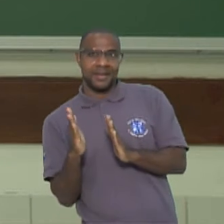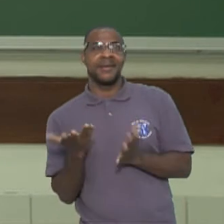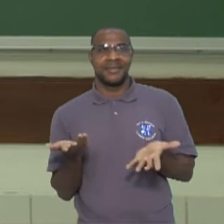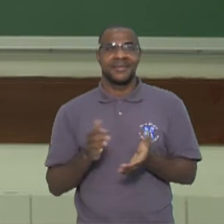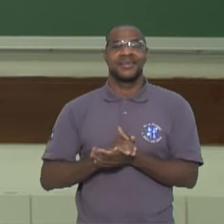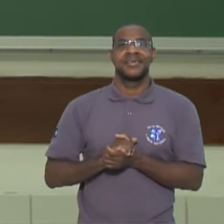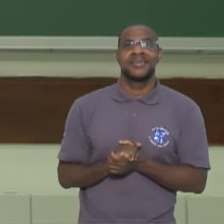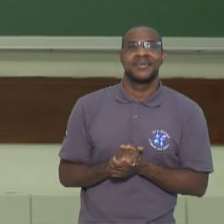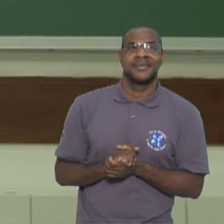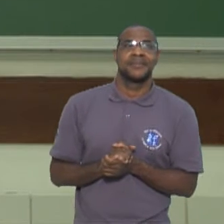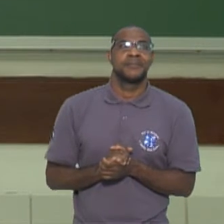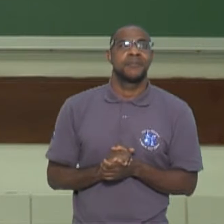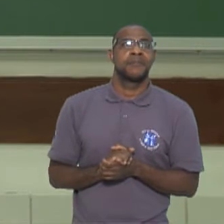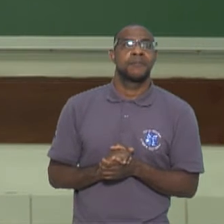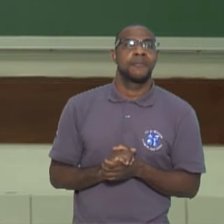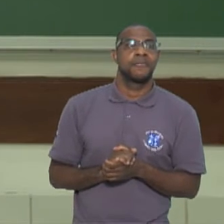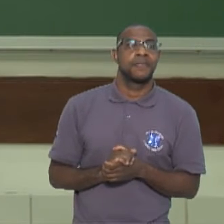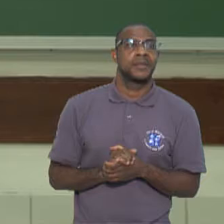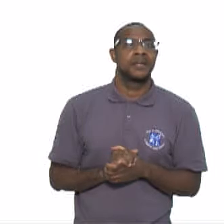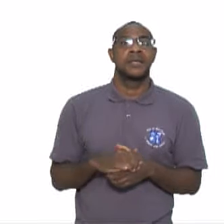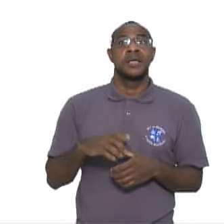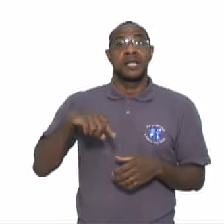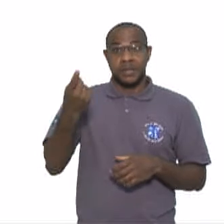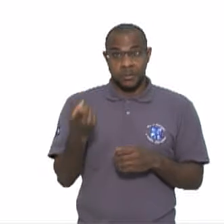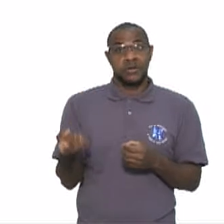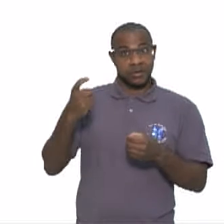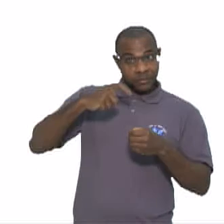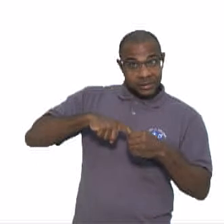vida. Então já retornamos.